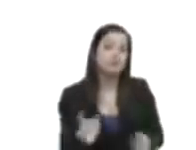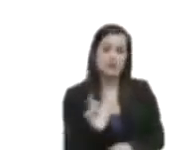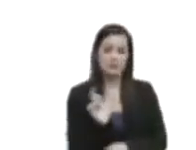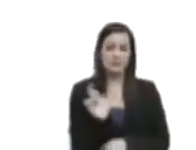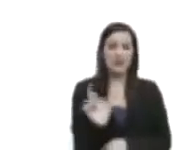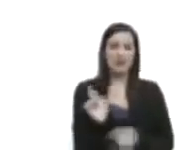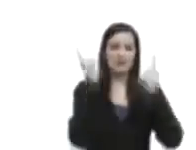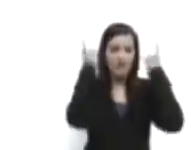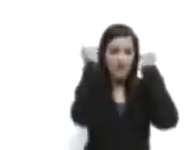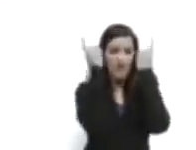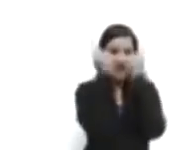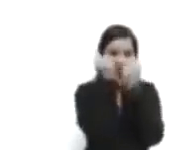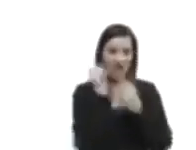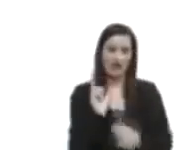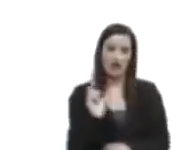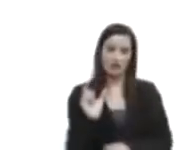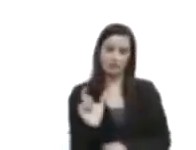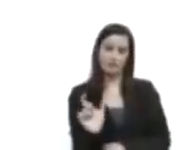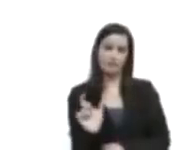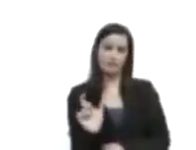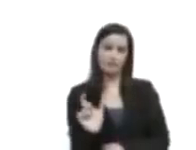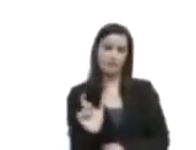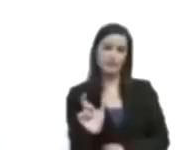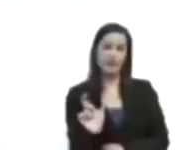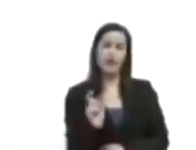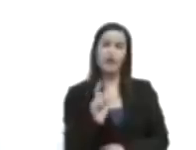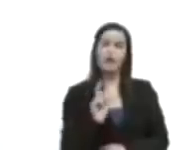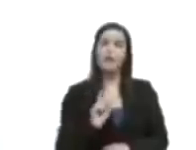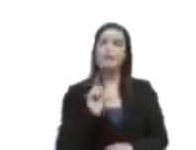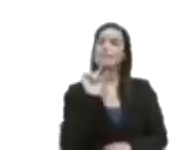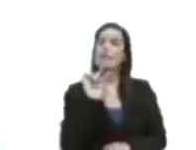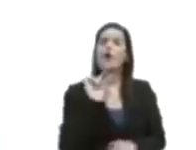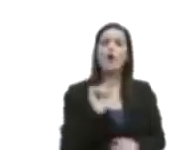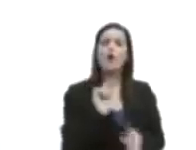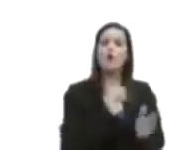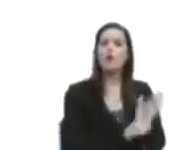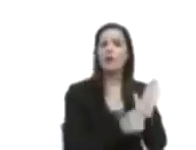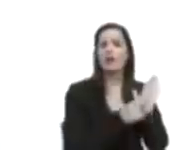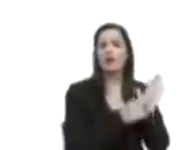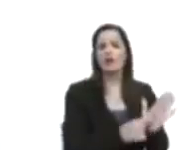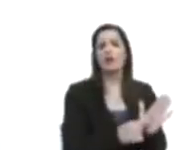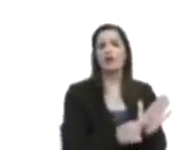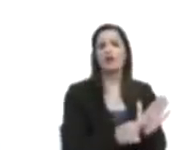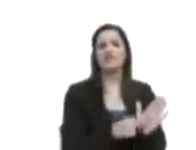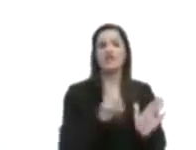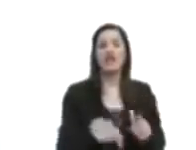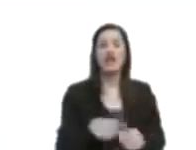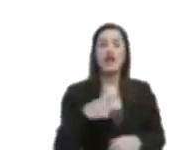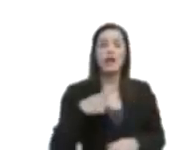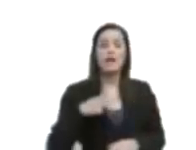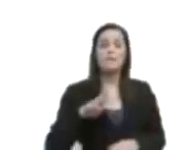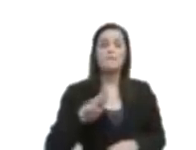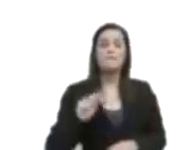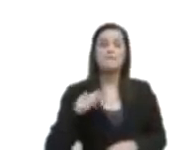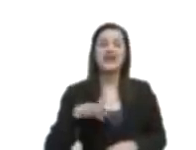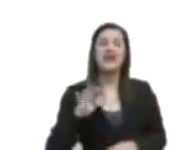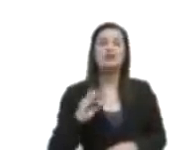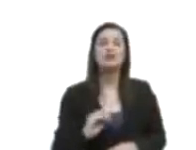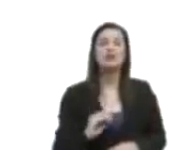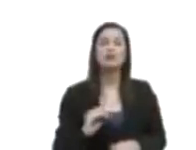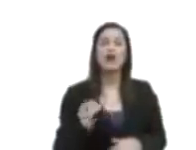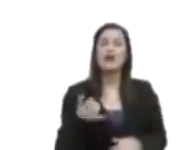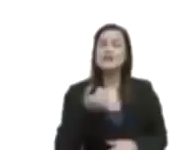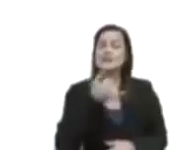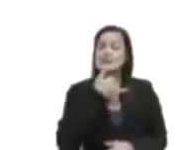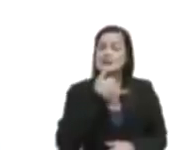para Mateus ocorre pouquíssimas vezes no Novo Testamento. Ela significa prantear, lamentar